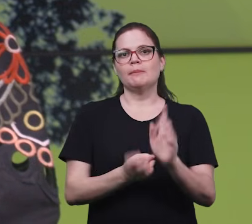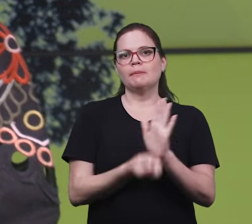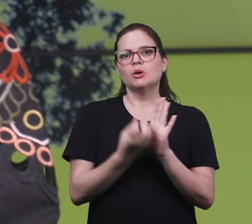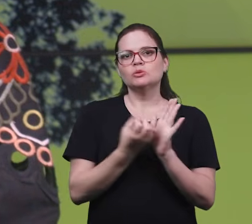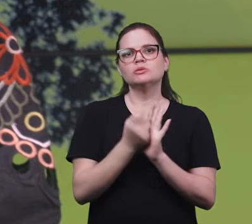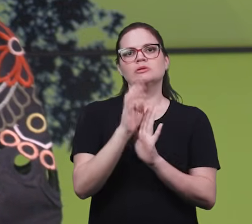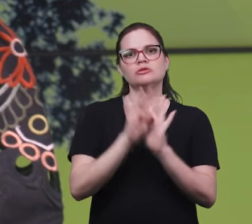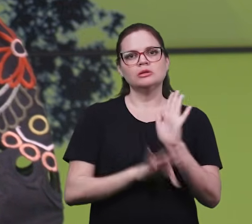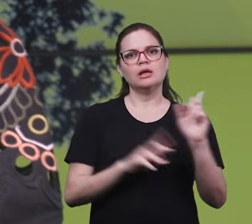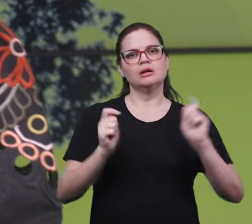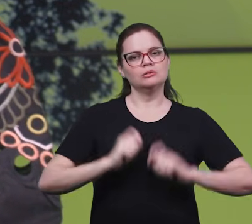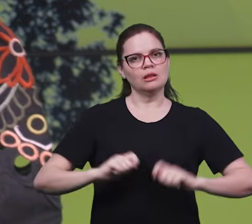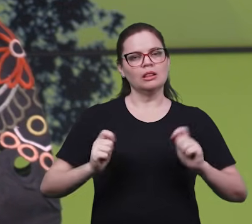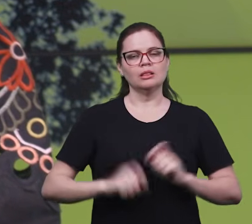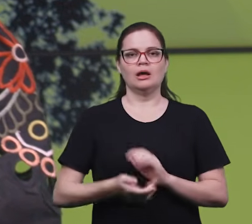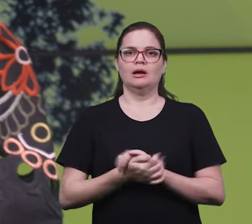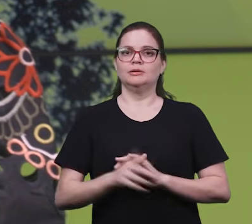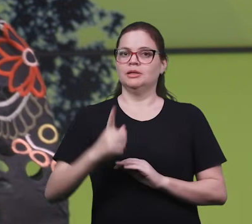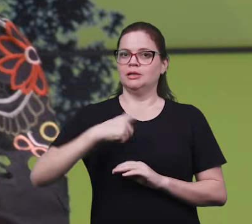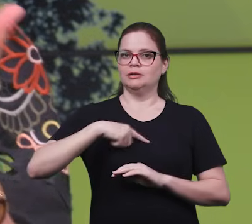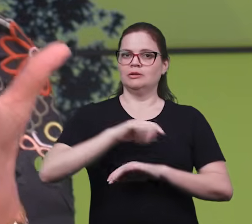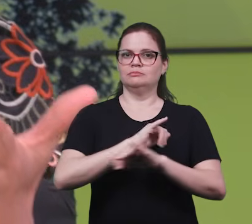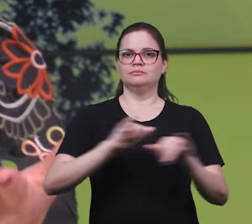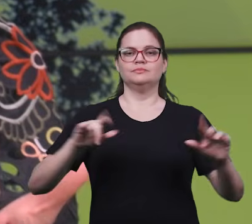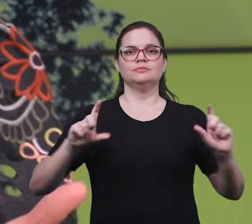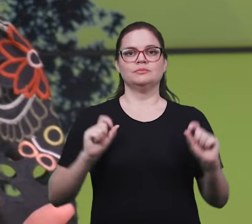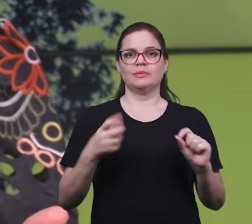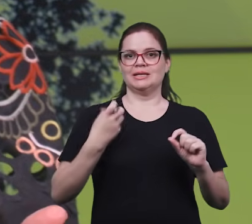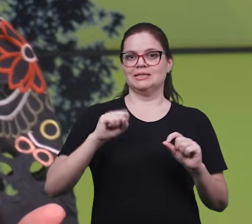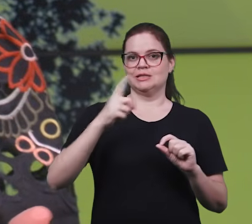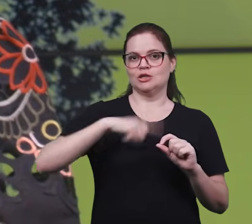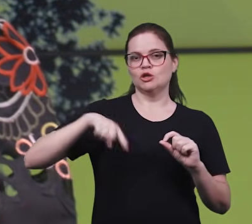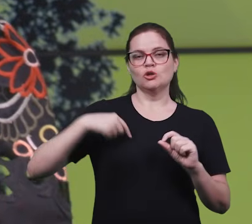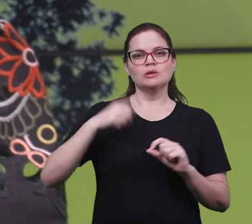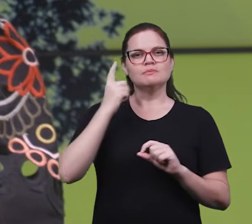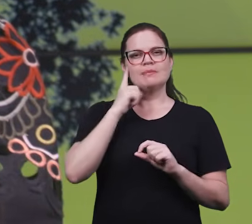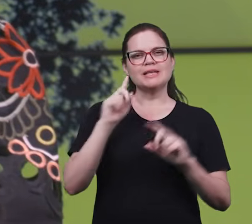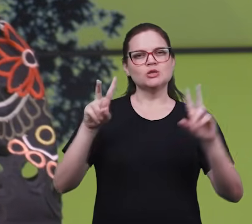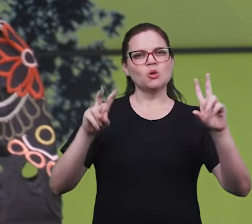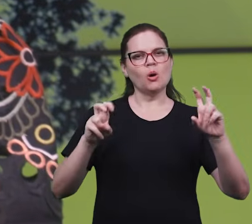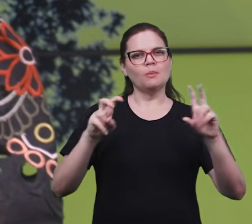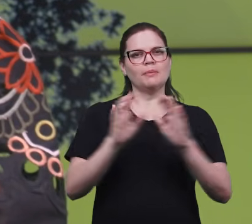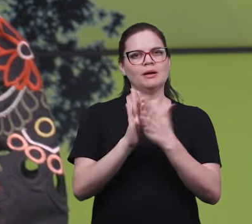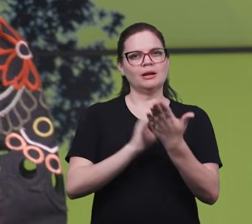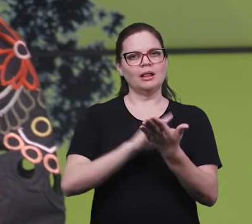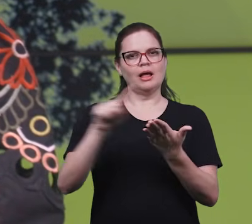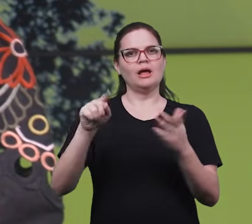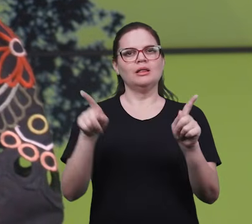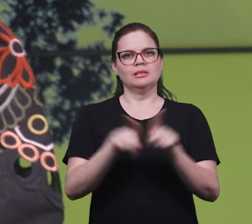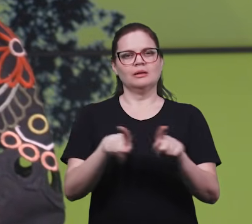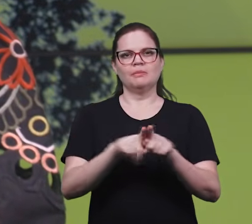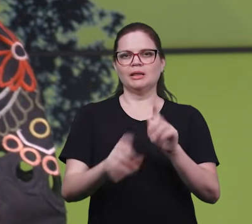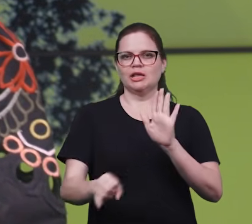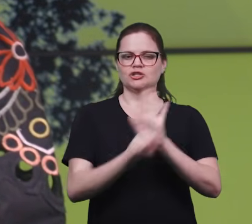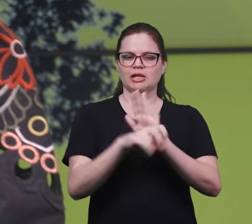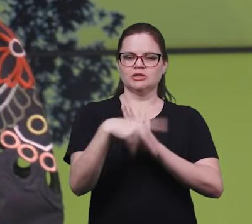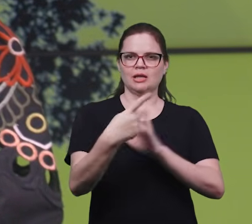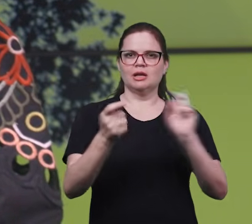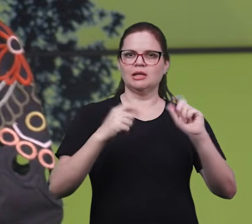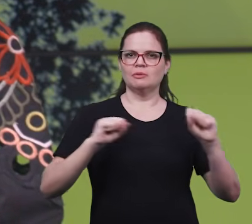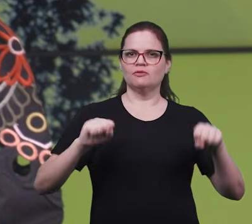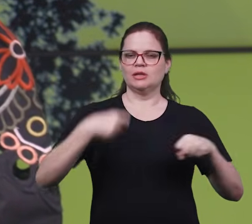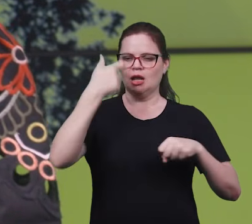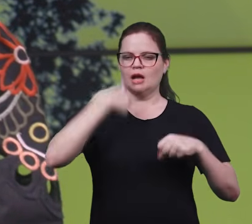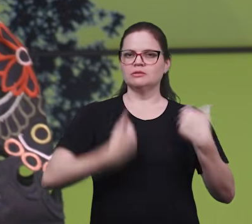de textos, e a gente pode dizer que ao produzirem temas bíblicos, há um fortalecimento da identidade delas, como